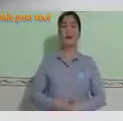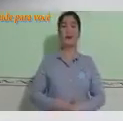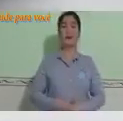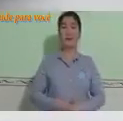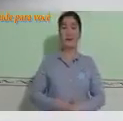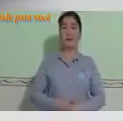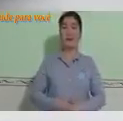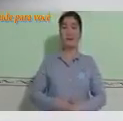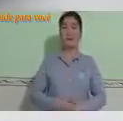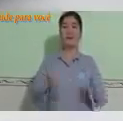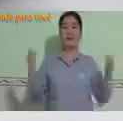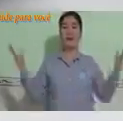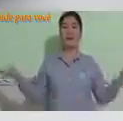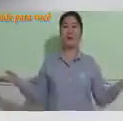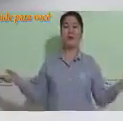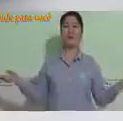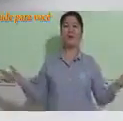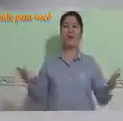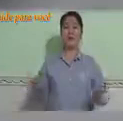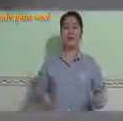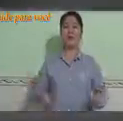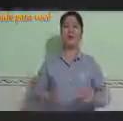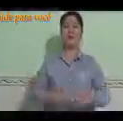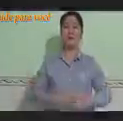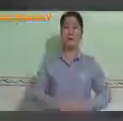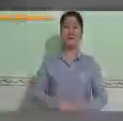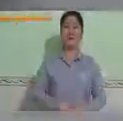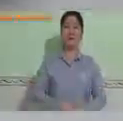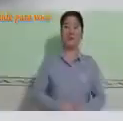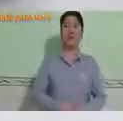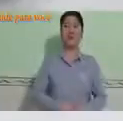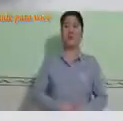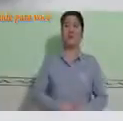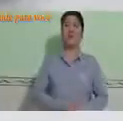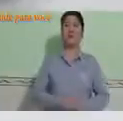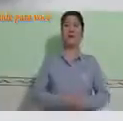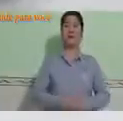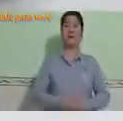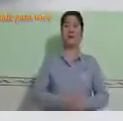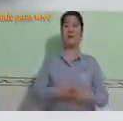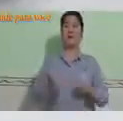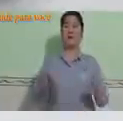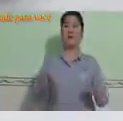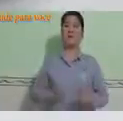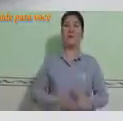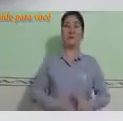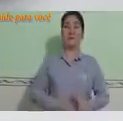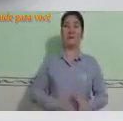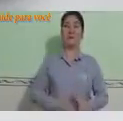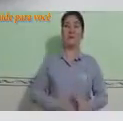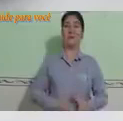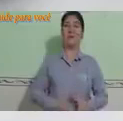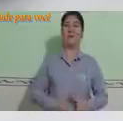Diabéticos não devem tomar o Zoro caseiro e procurar auxílio médico, assim como aqueles que estão em desidratação grave